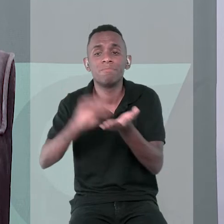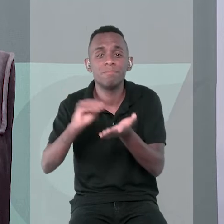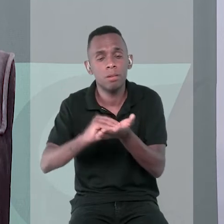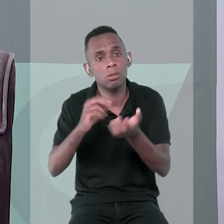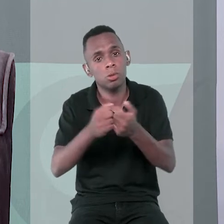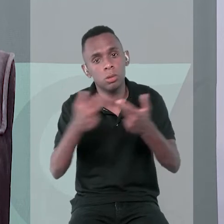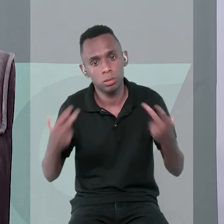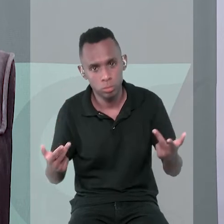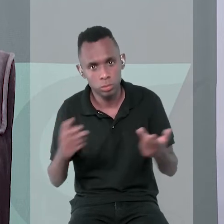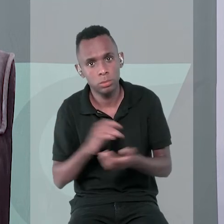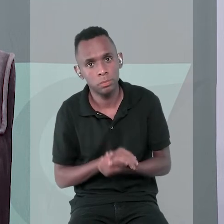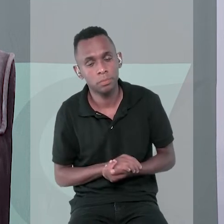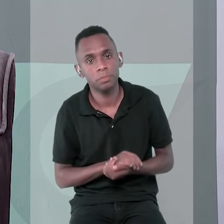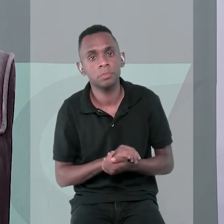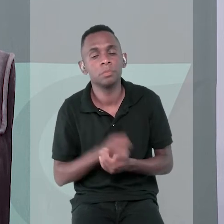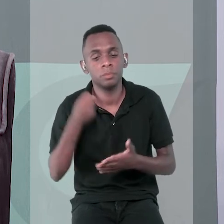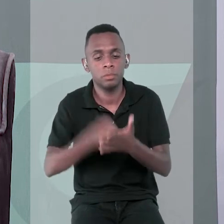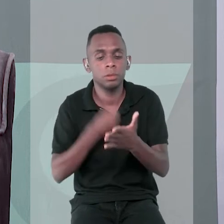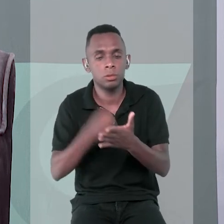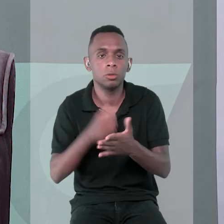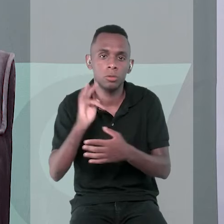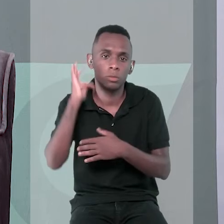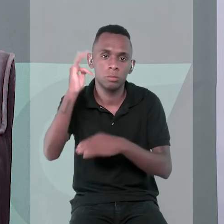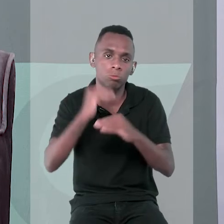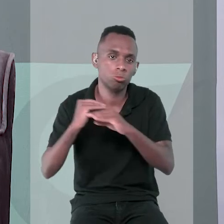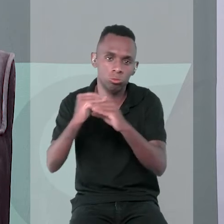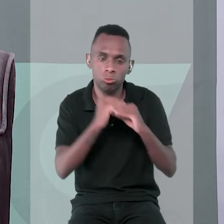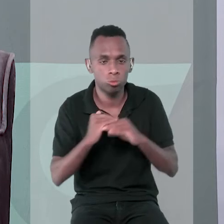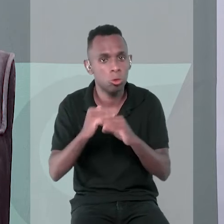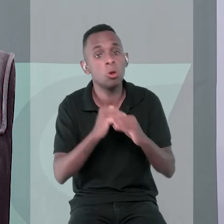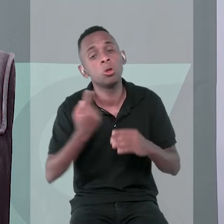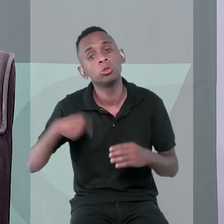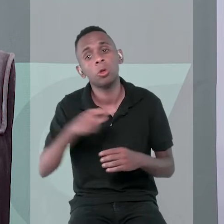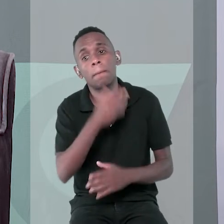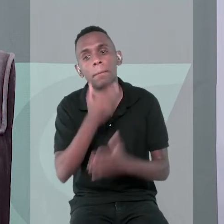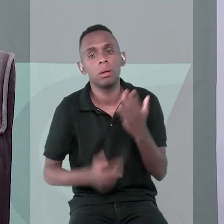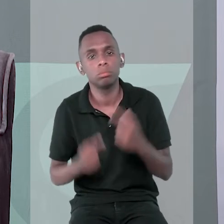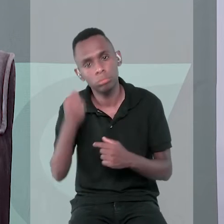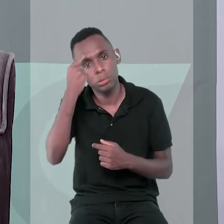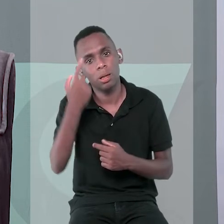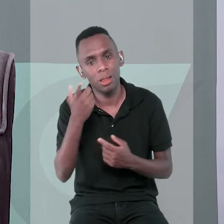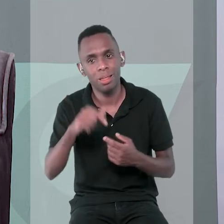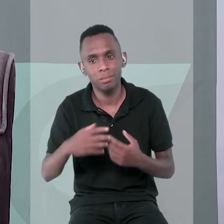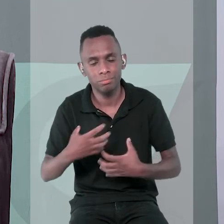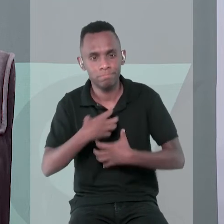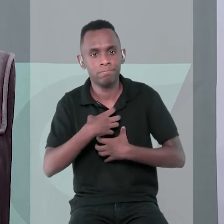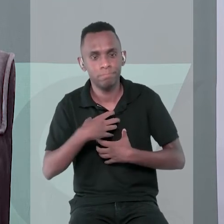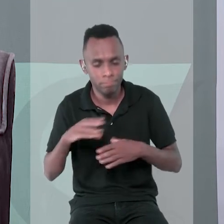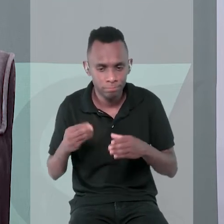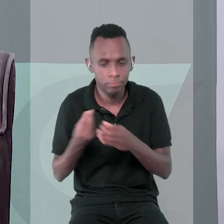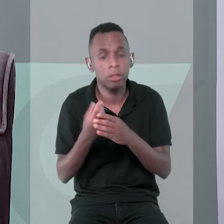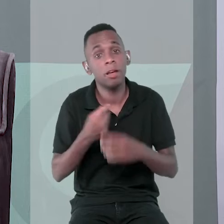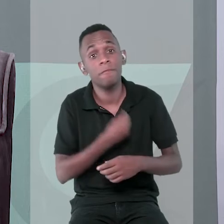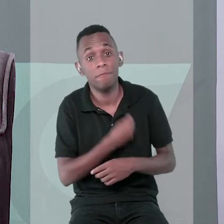falta, que é lutar por um futuro comum. A gente perdeu a ideia de um pertencimento mais ampliado.